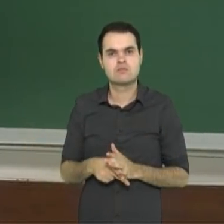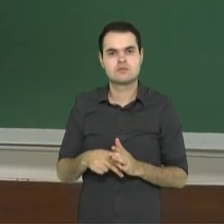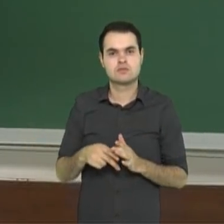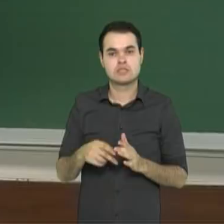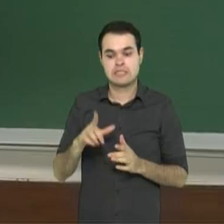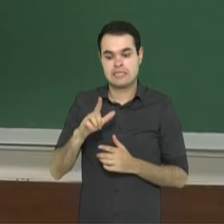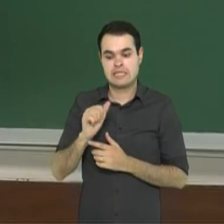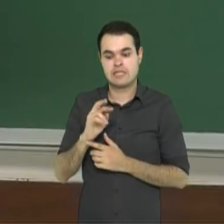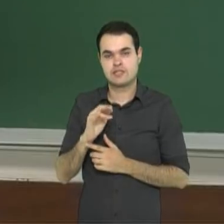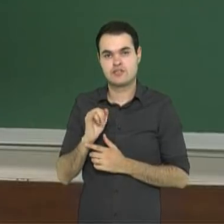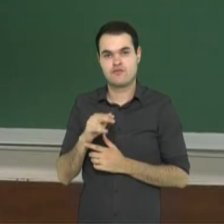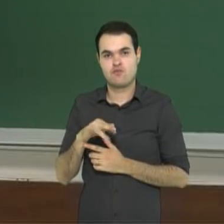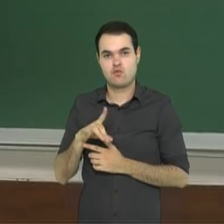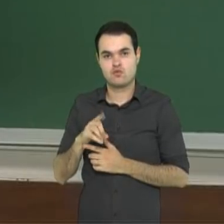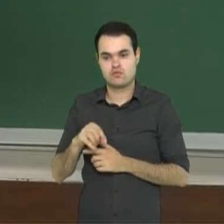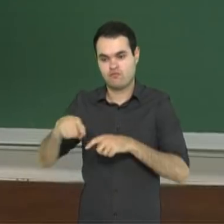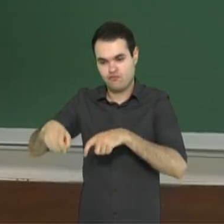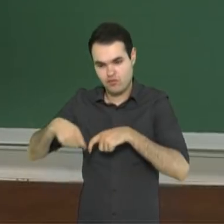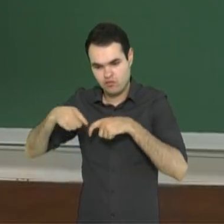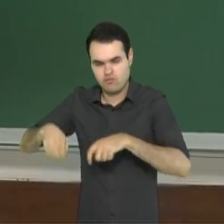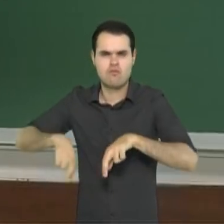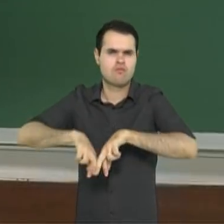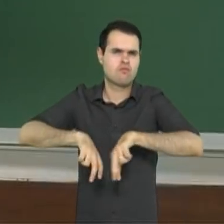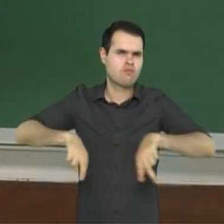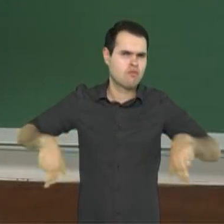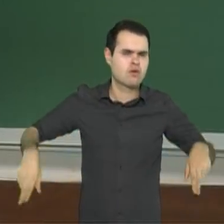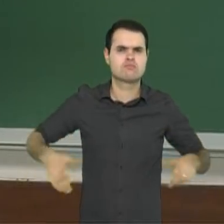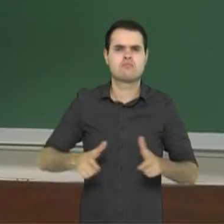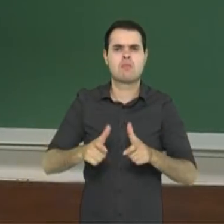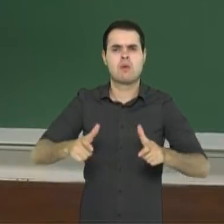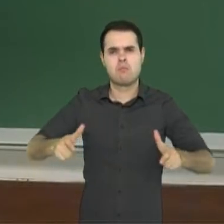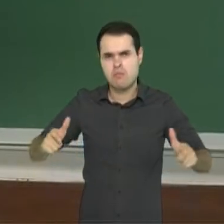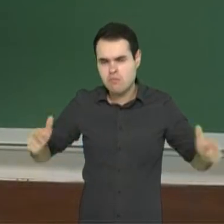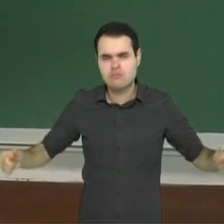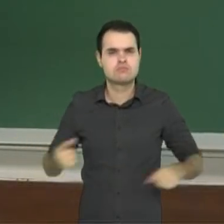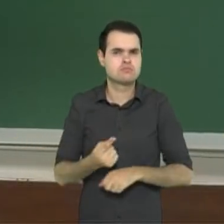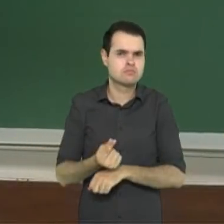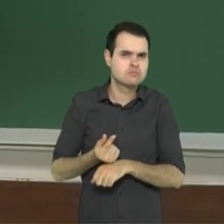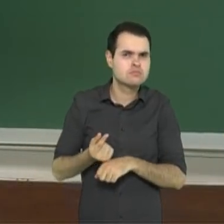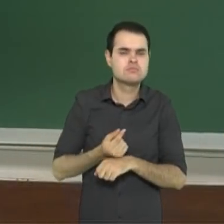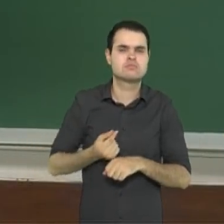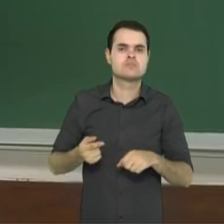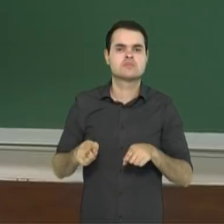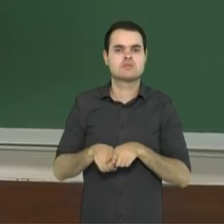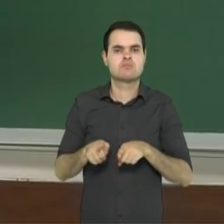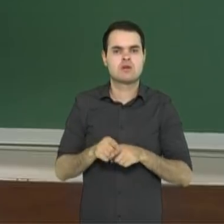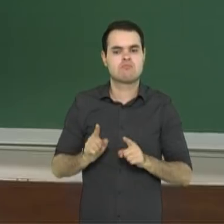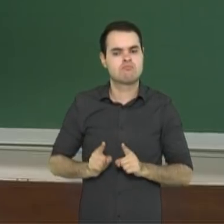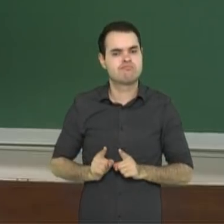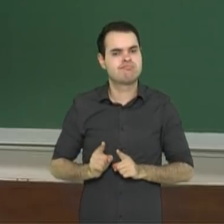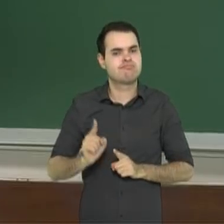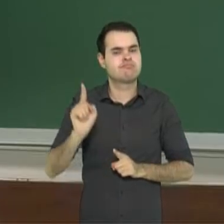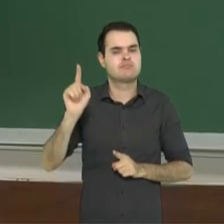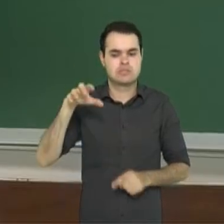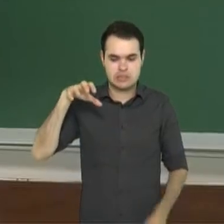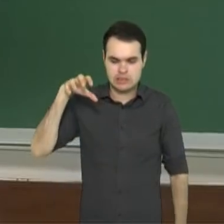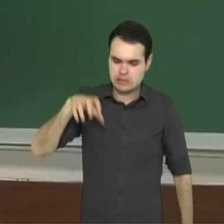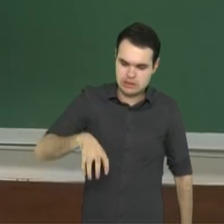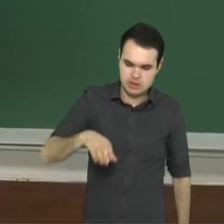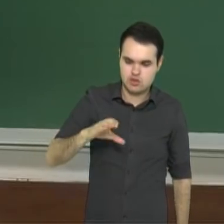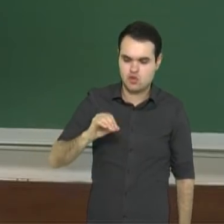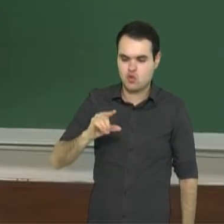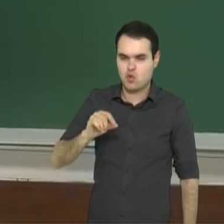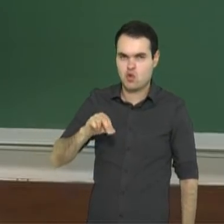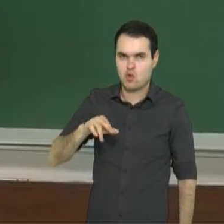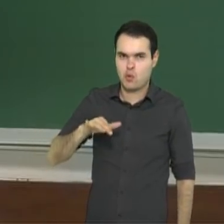grande, o latifúndio, o fazendeiro. O que acontecia? Economicamente, a colônia crescia, então começava a